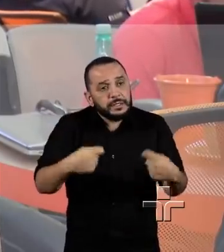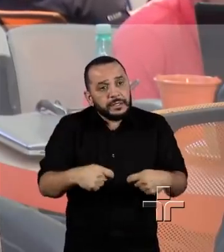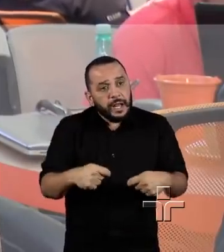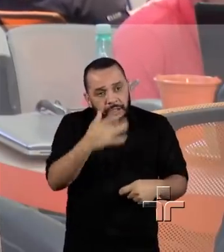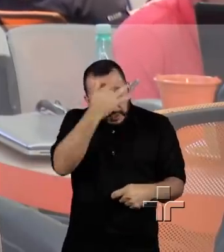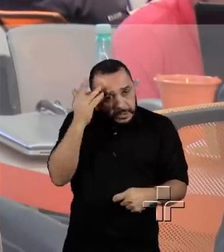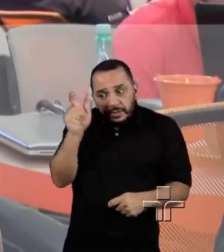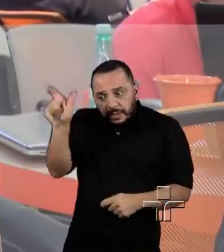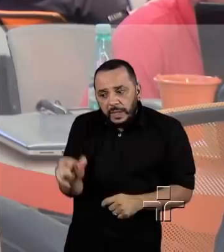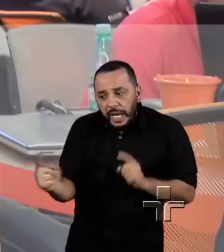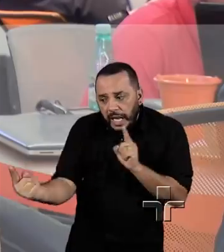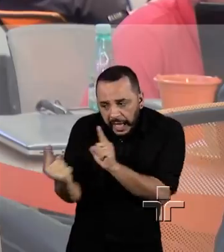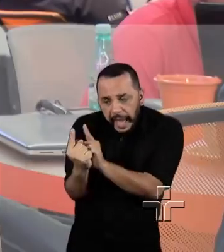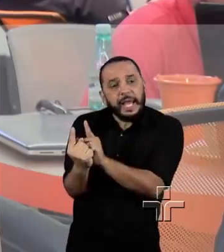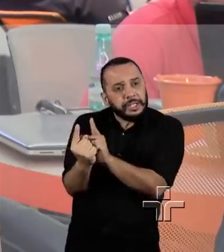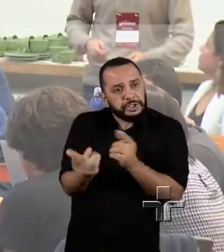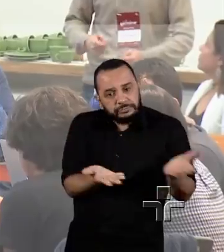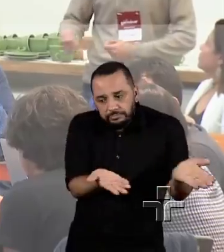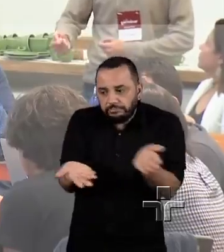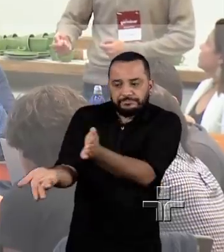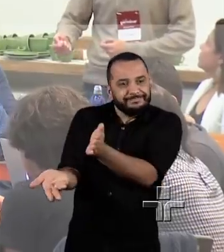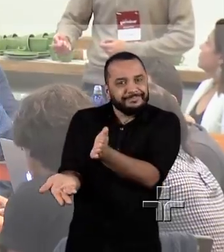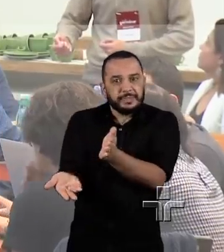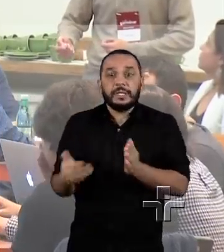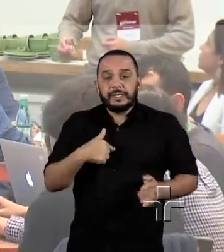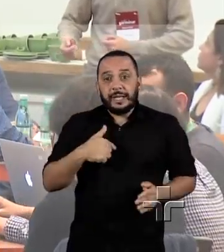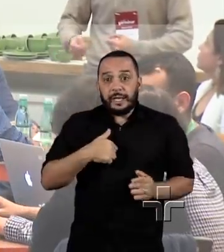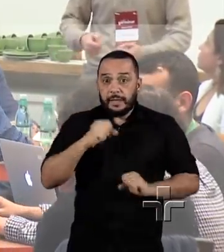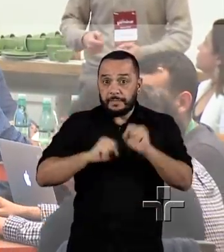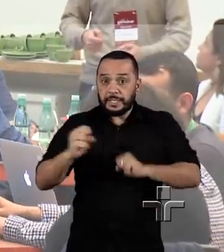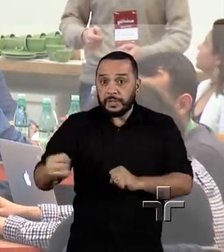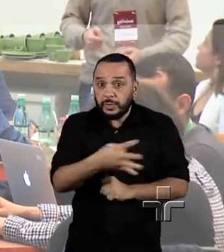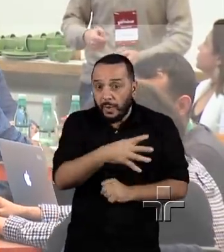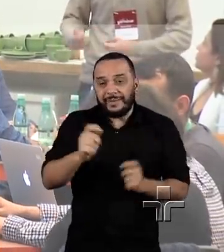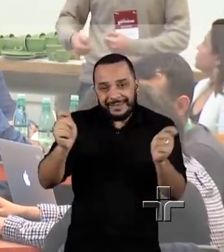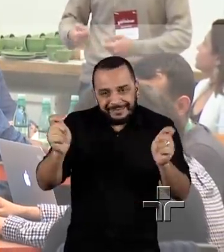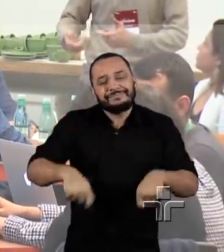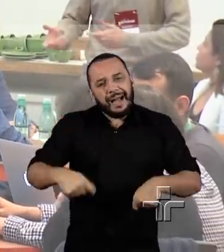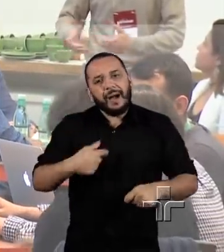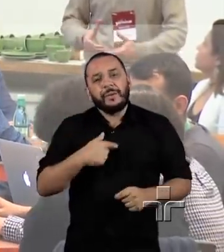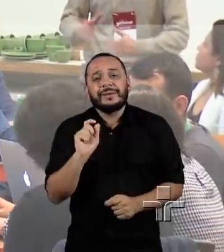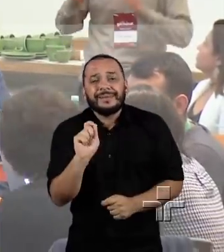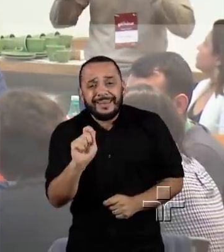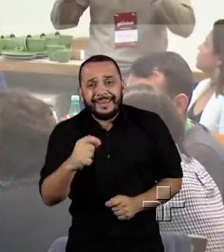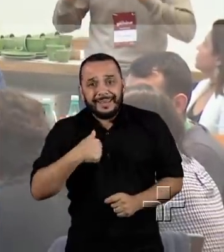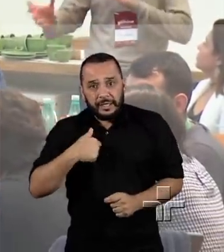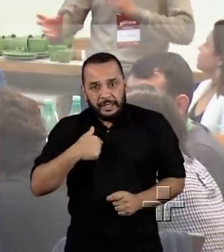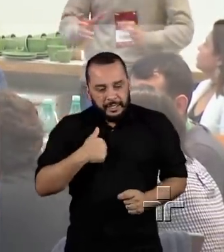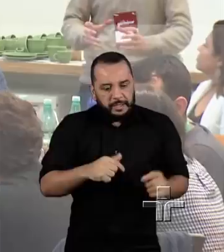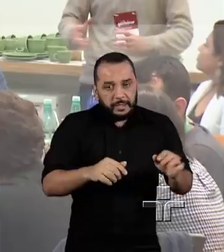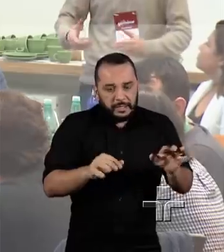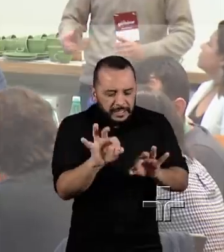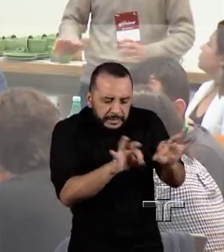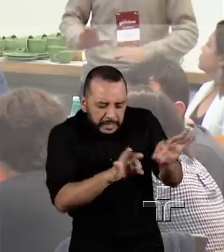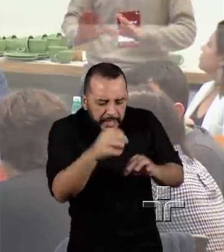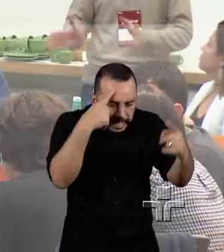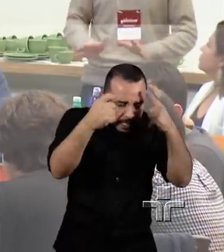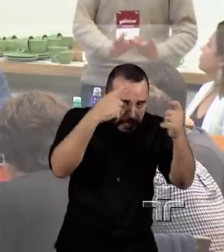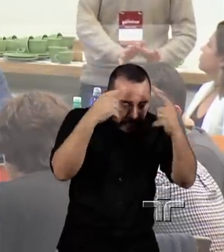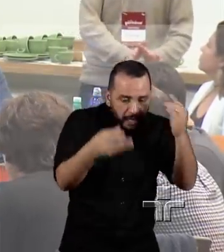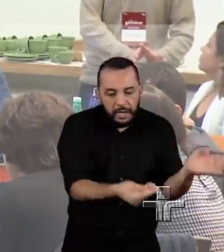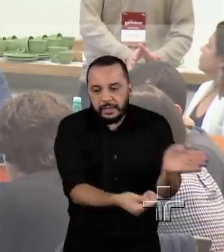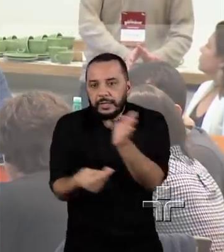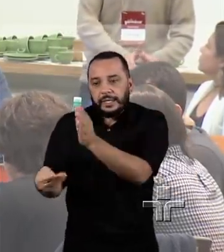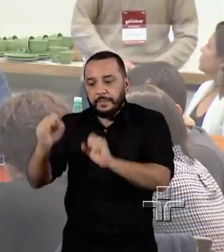e atender a essa necessidade. As startups ganharam mais chances de fornecer para grandes empresas no Brasil.